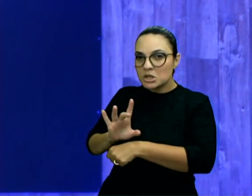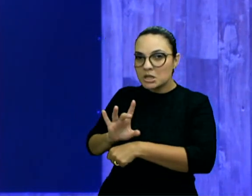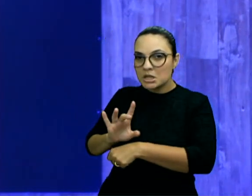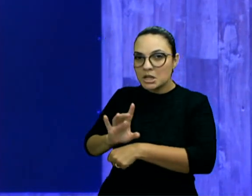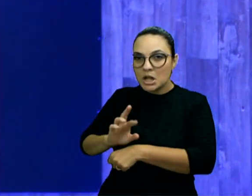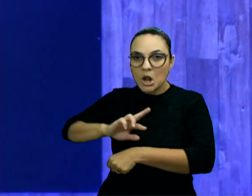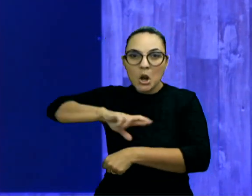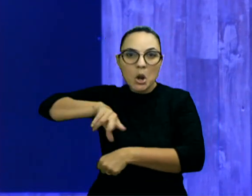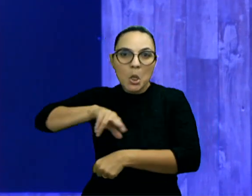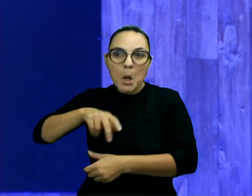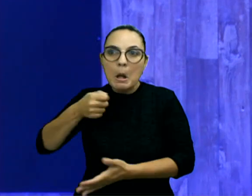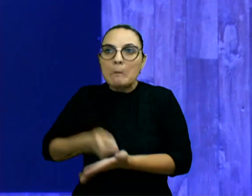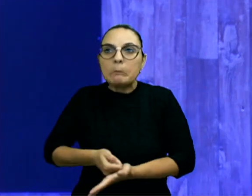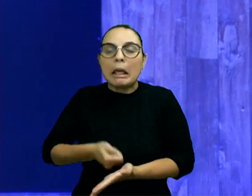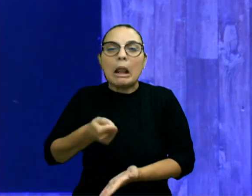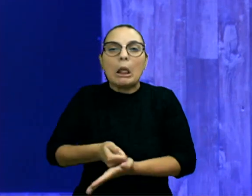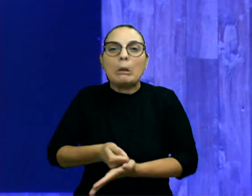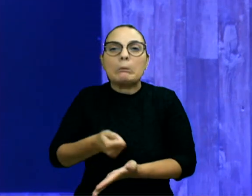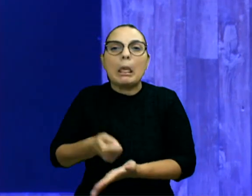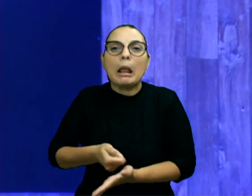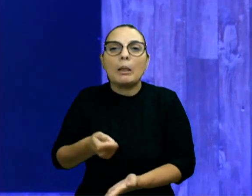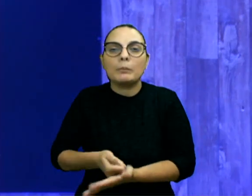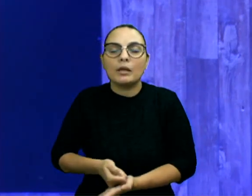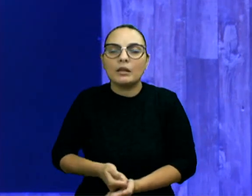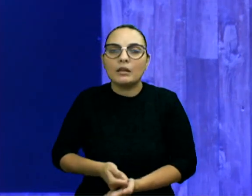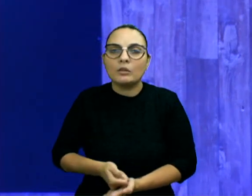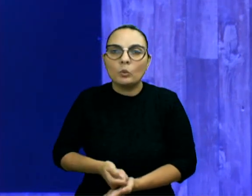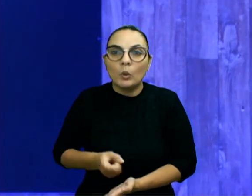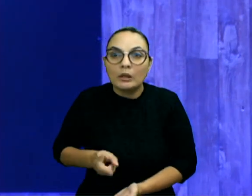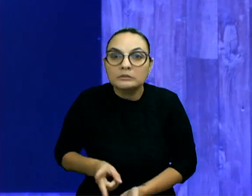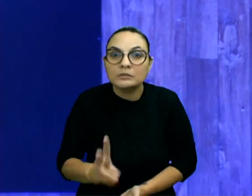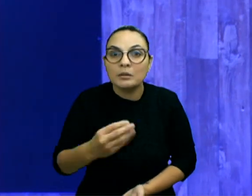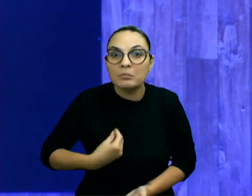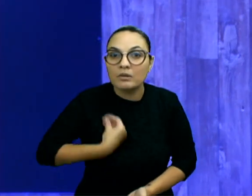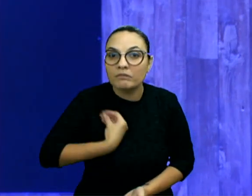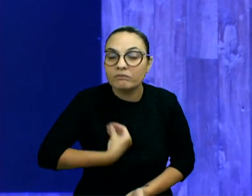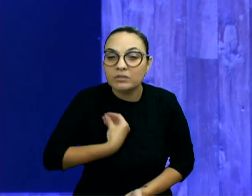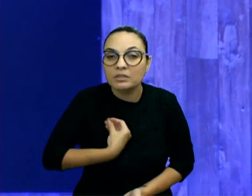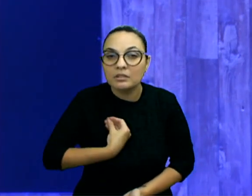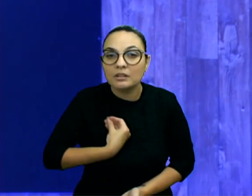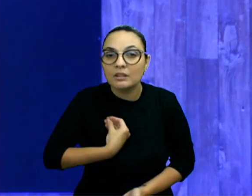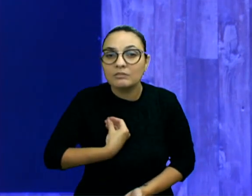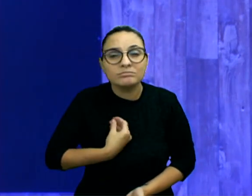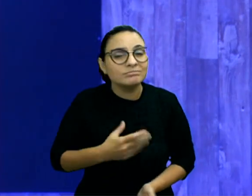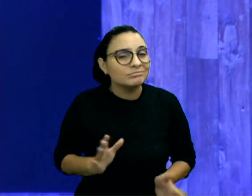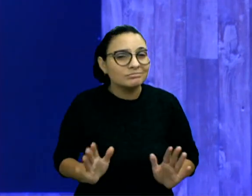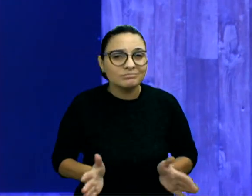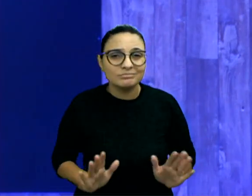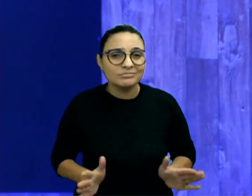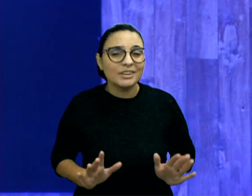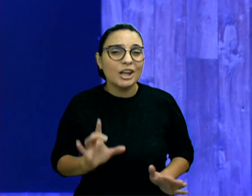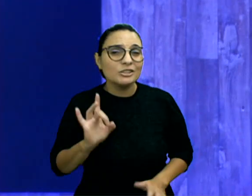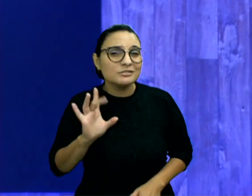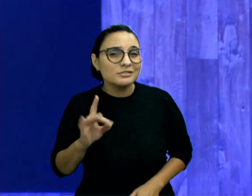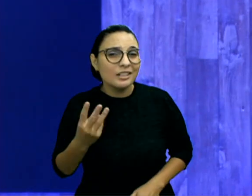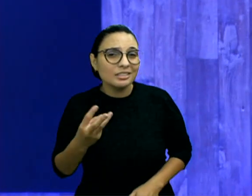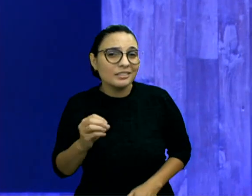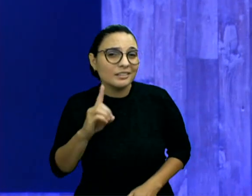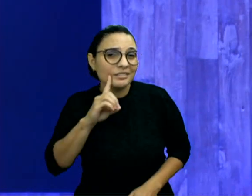obrigado a não pedir mais nada a deuses e nada para sempre. Era só por 30